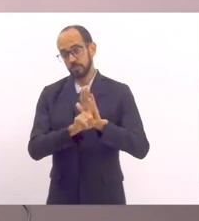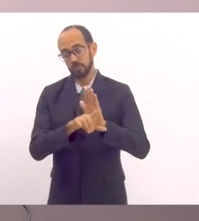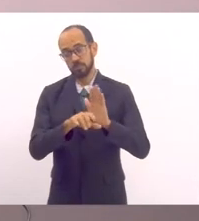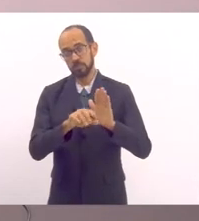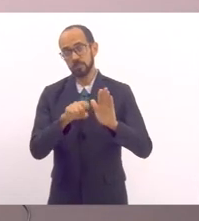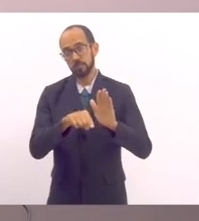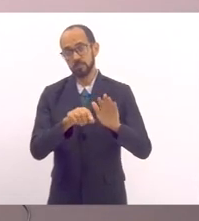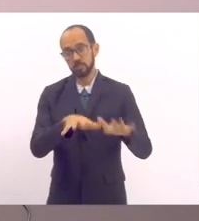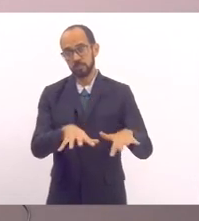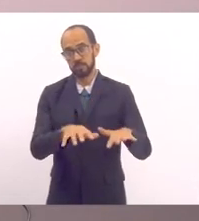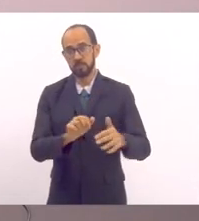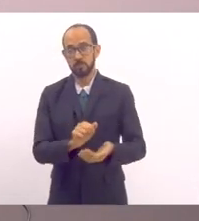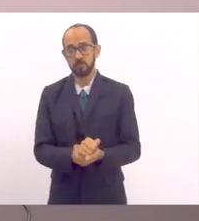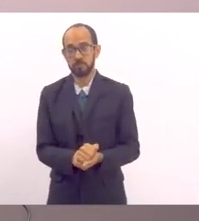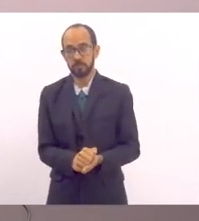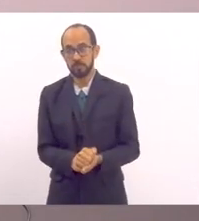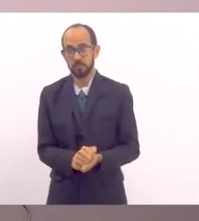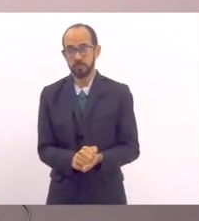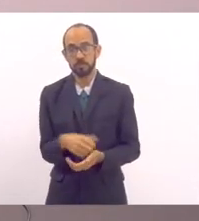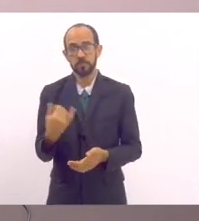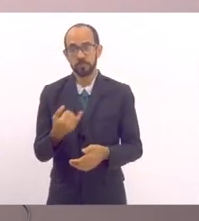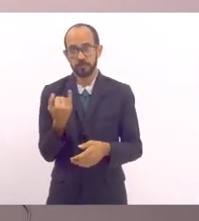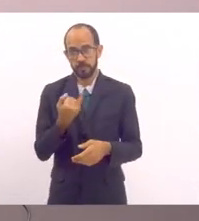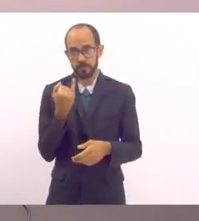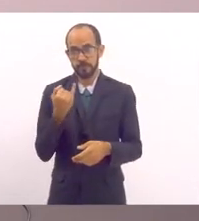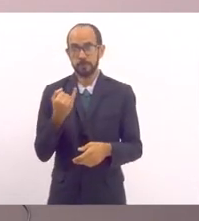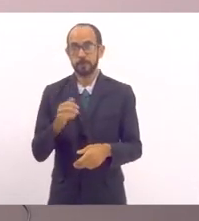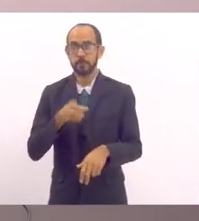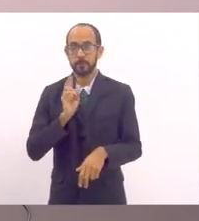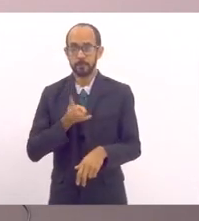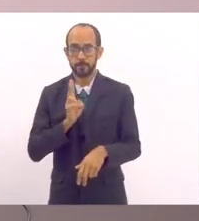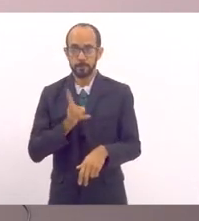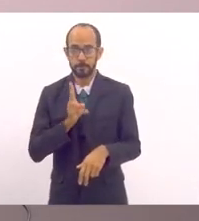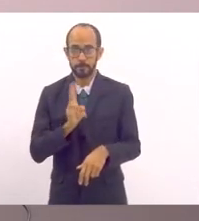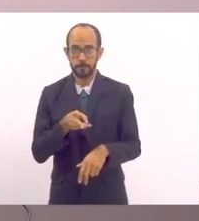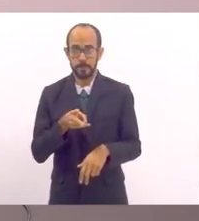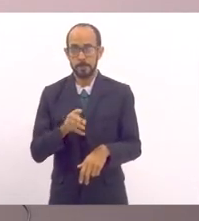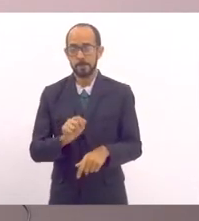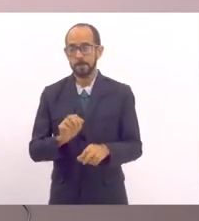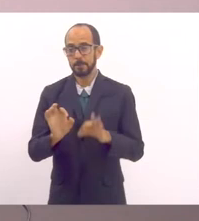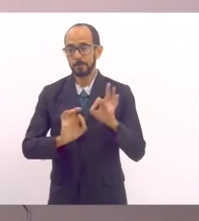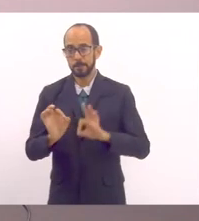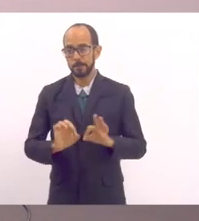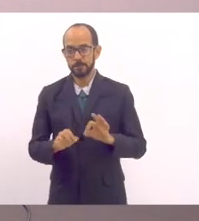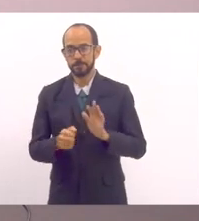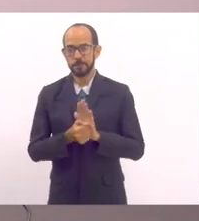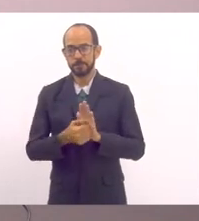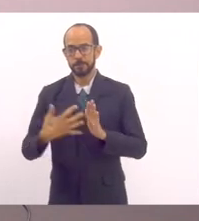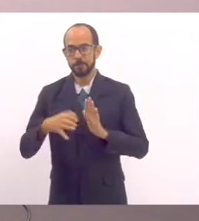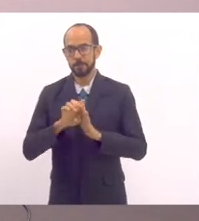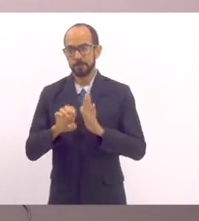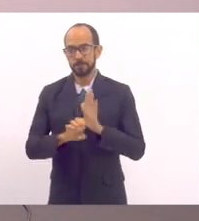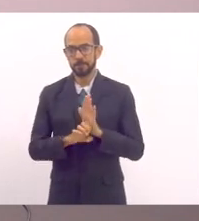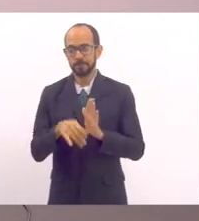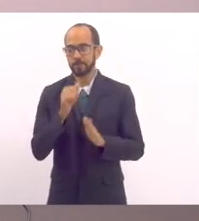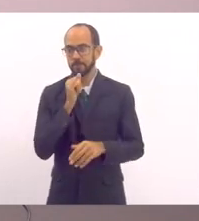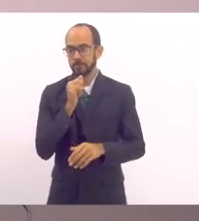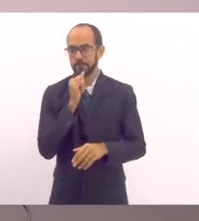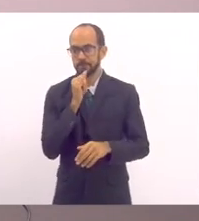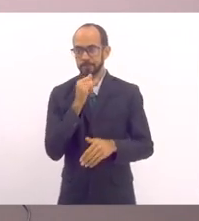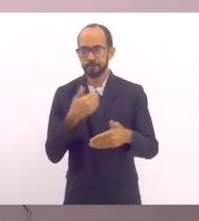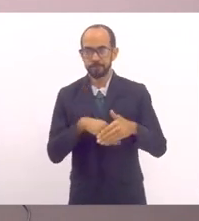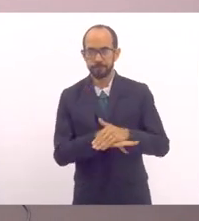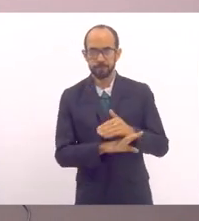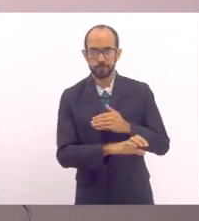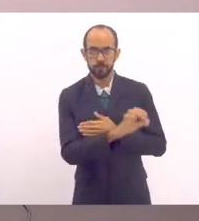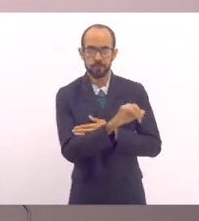forma. É importante a gente dar continuidade, seguir o projeto, gente, são várias emendas. Eu acho que a questão, por exemplo, do fundo, tem